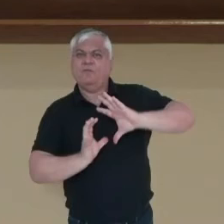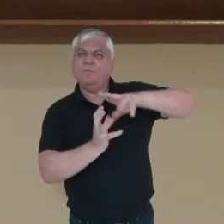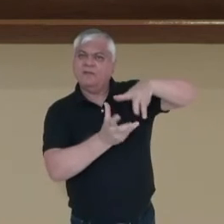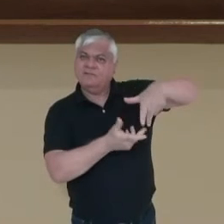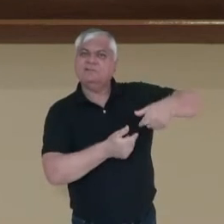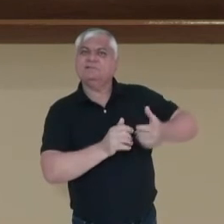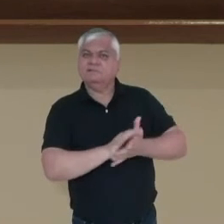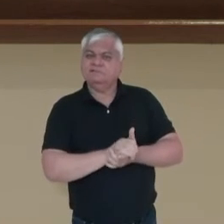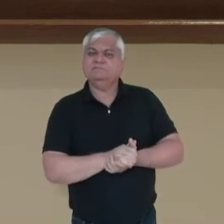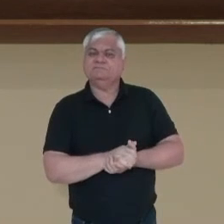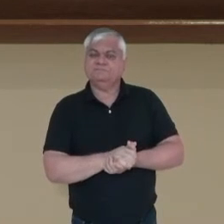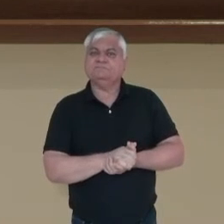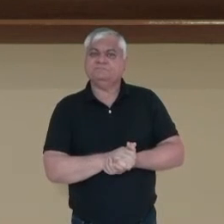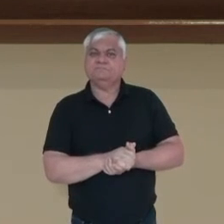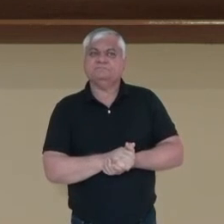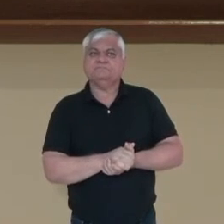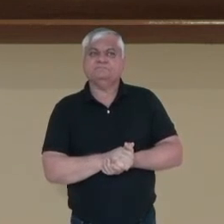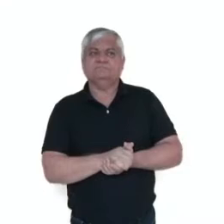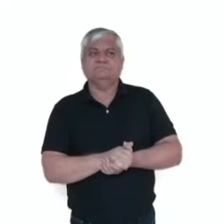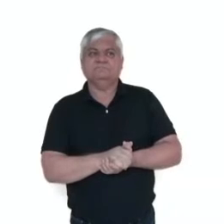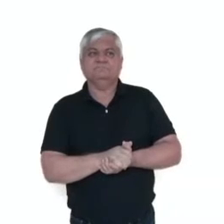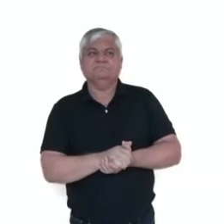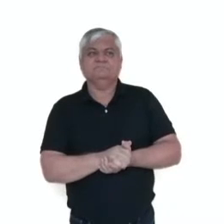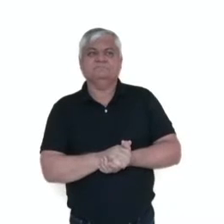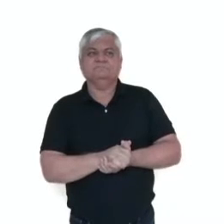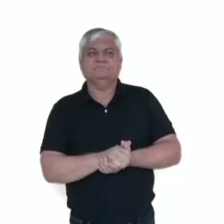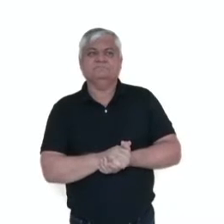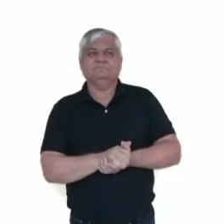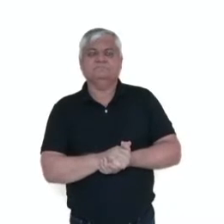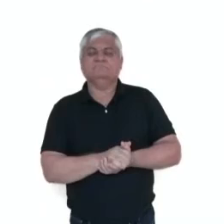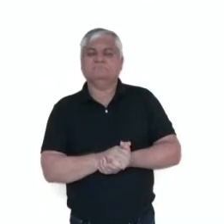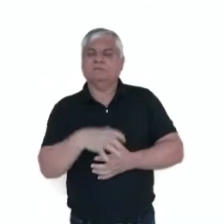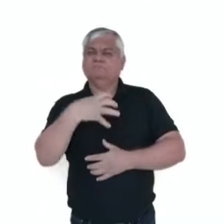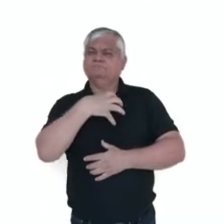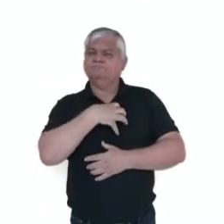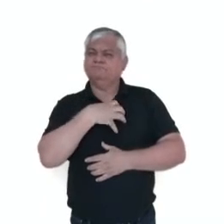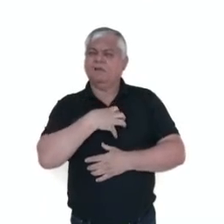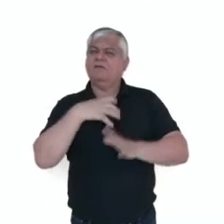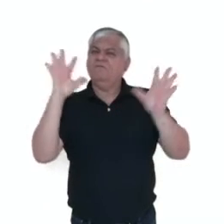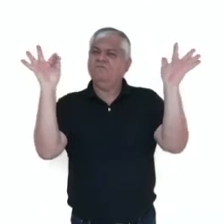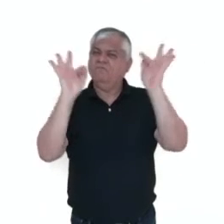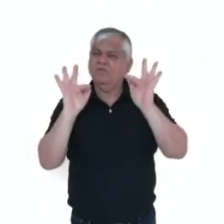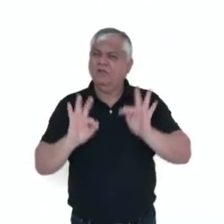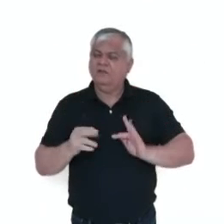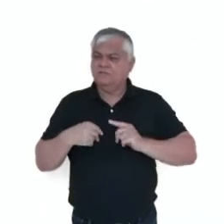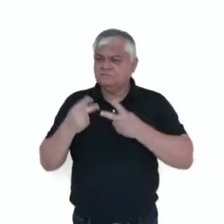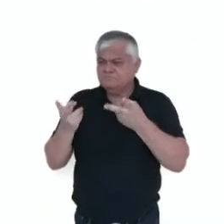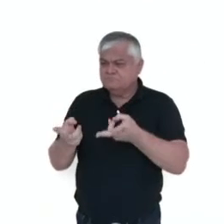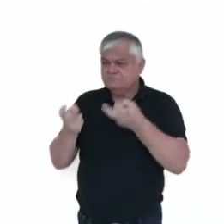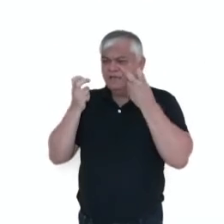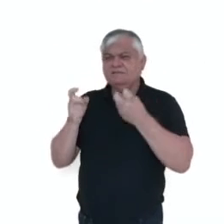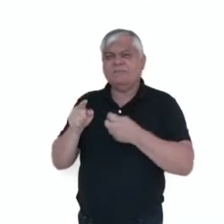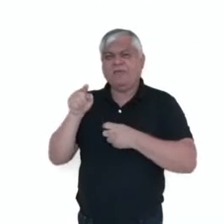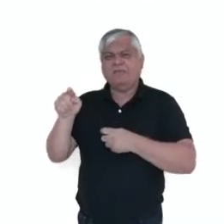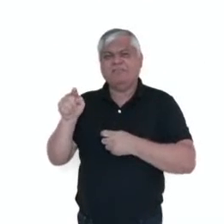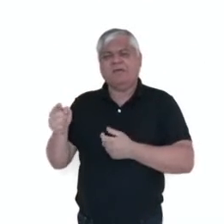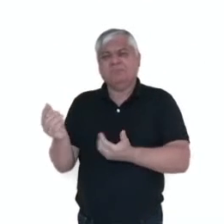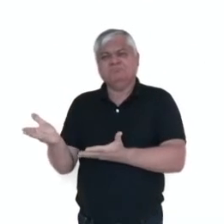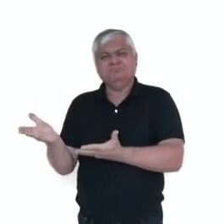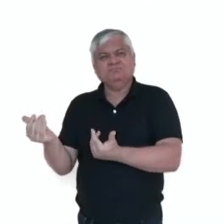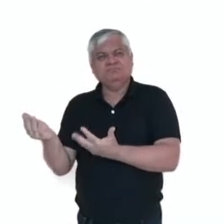Aí ele vai concluindo. Ficamos muito felizes em ver a força da agenda